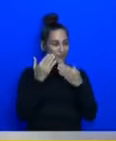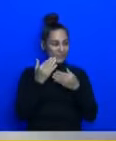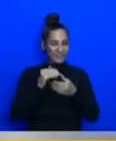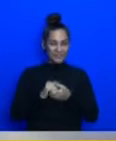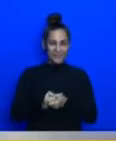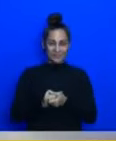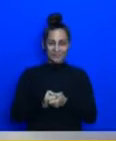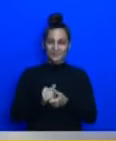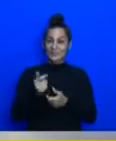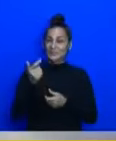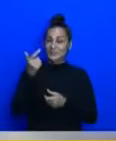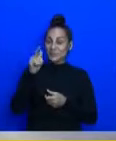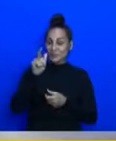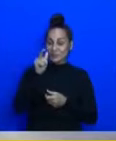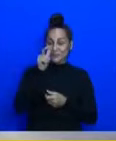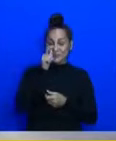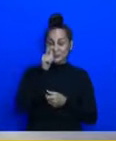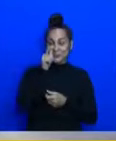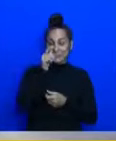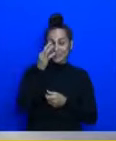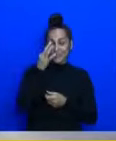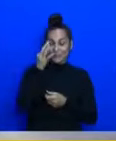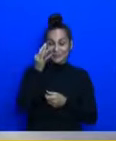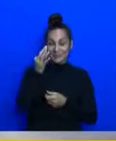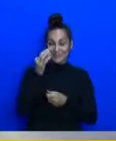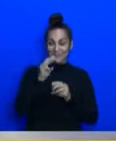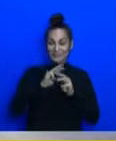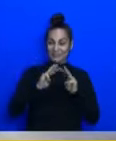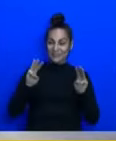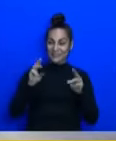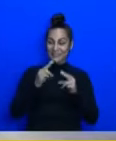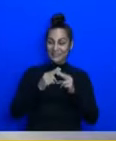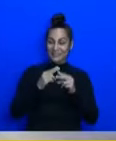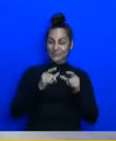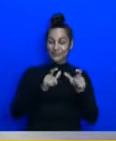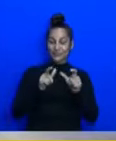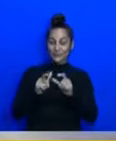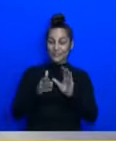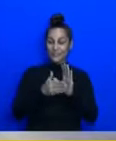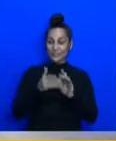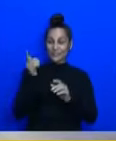Obrigado. Após a apuração, fique atento à página da Caixa para saber de